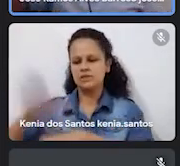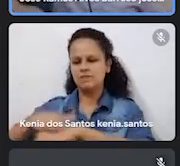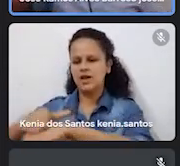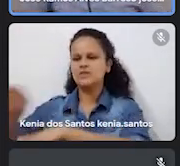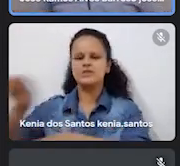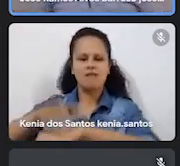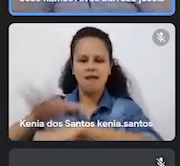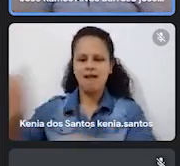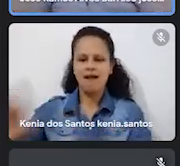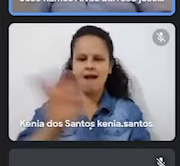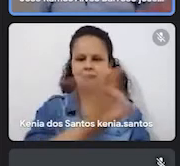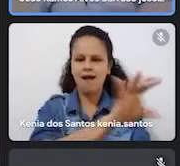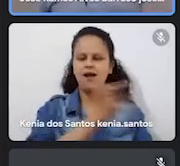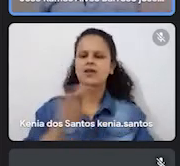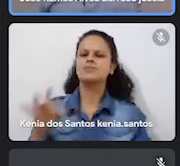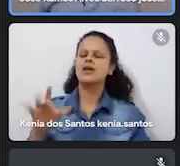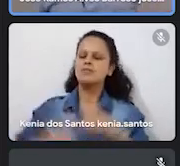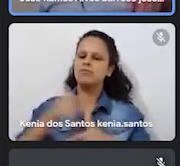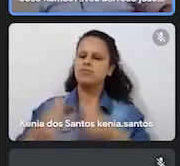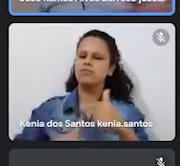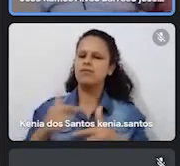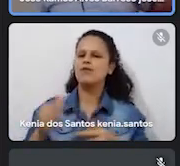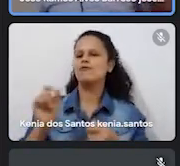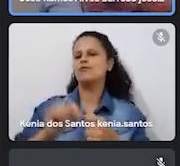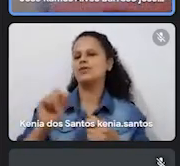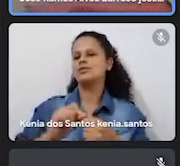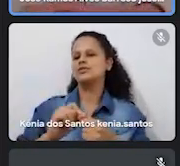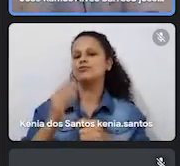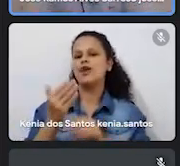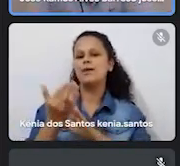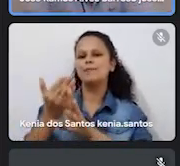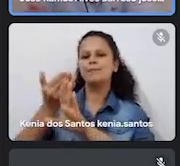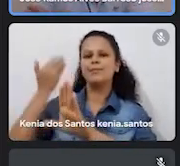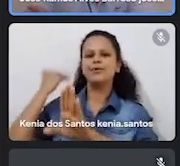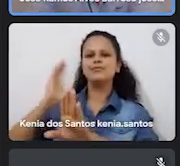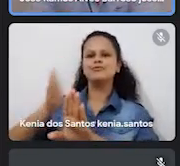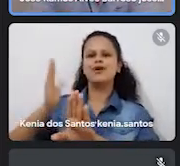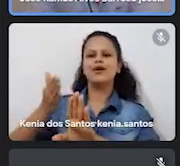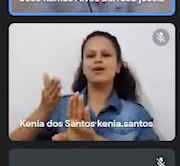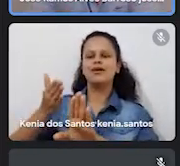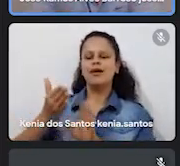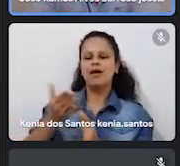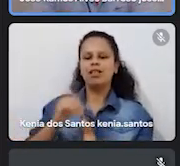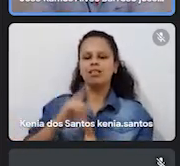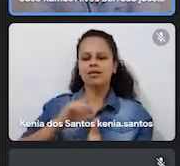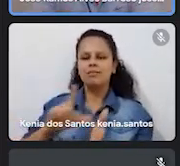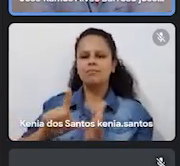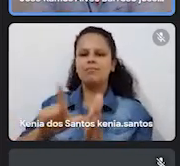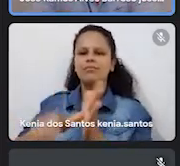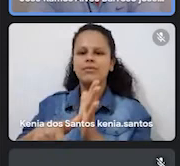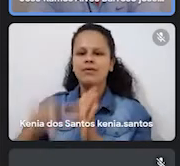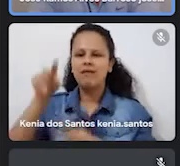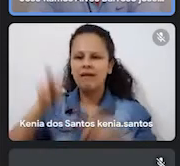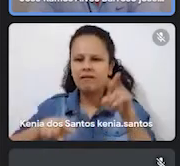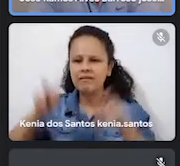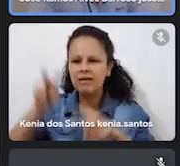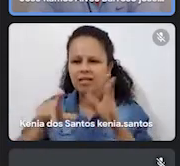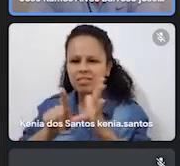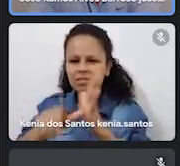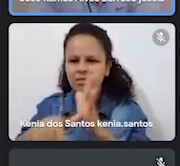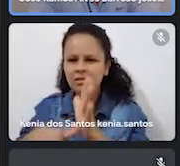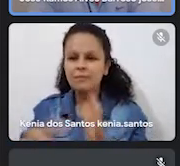fulano essa, fulano essa. A gente já tinha feito a atividade, ia fazer análise de risco. Eu pergunto para aqui.